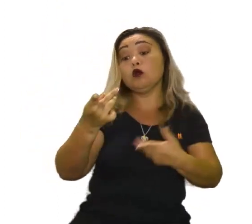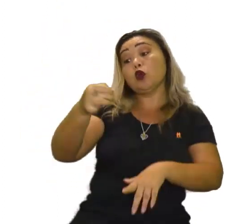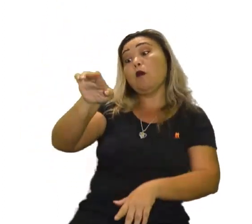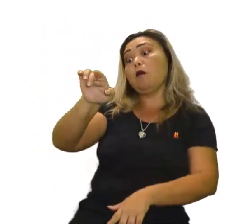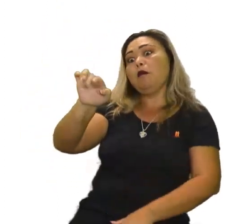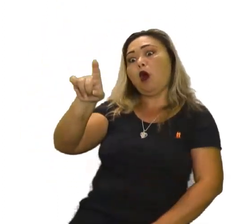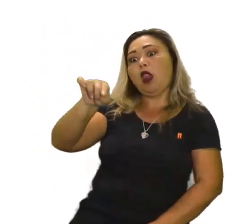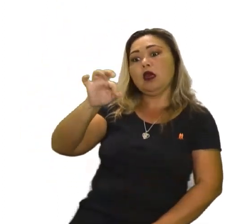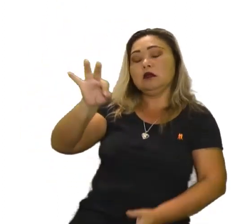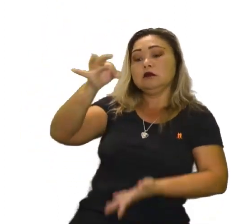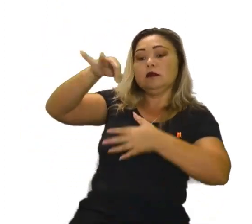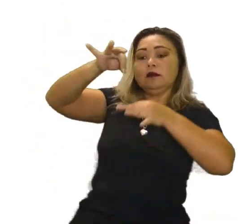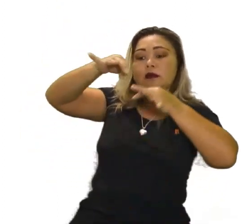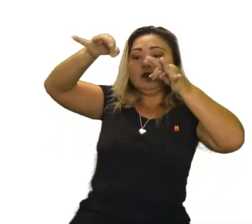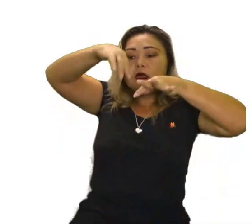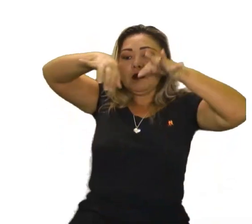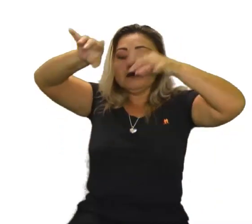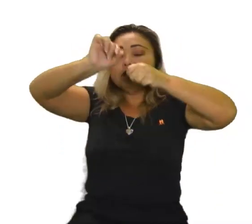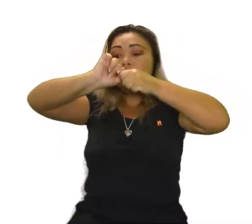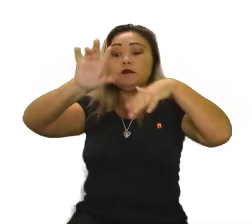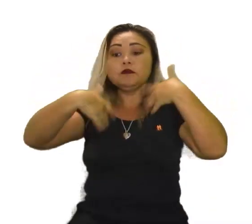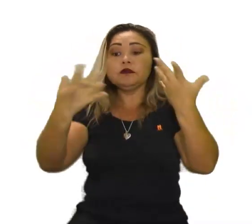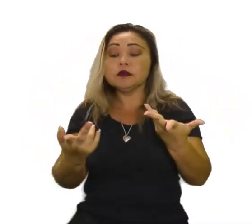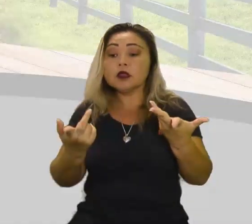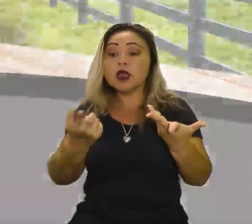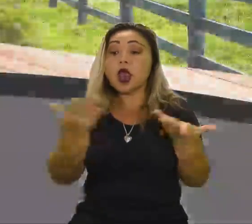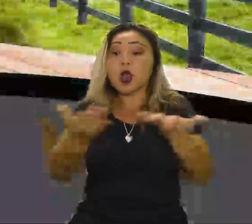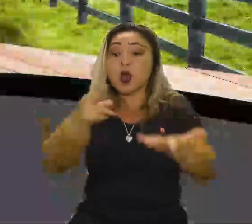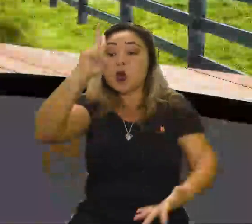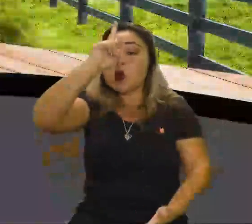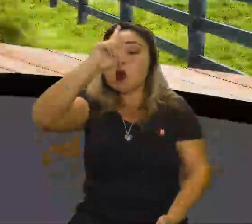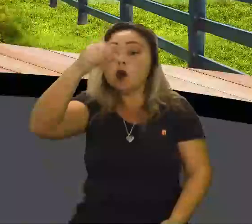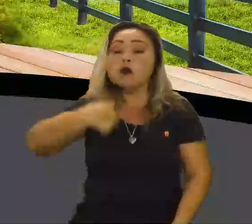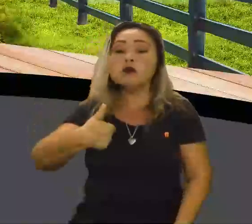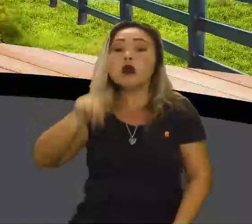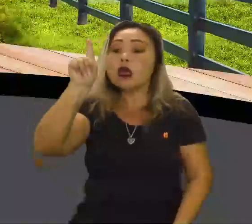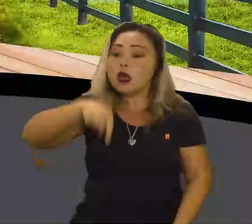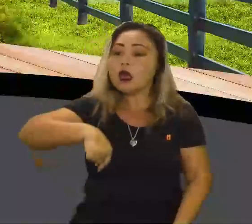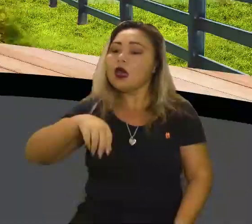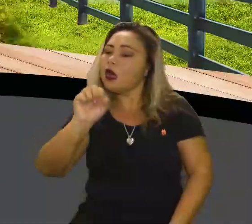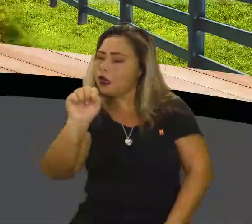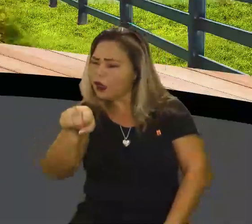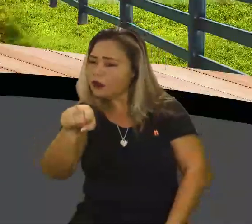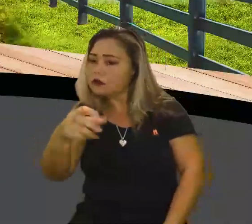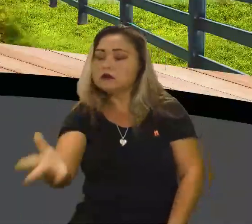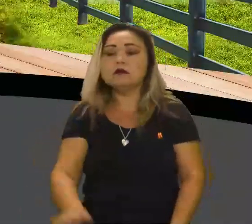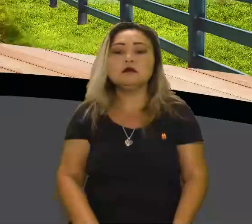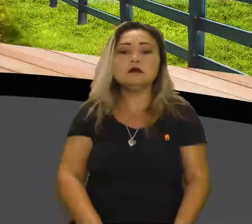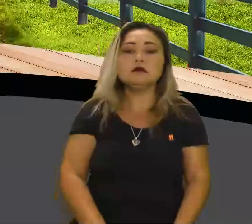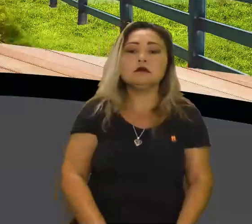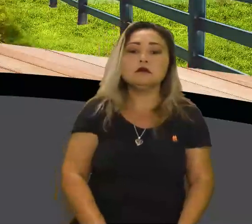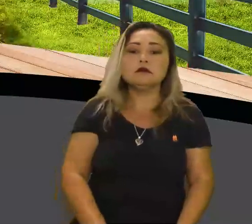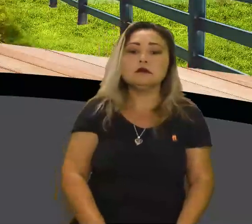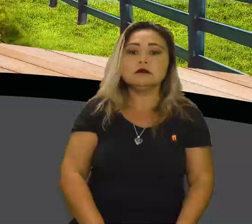pólen. Gente, agora que eu lembrei. Yes! Olha só.